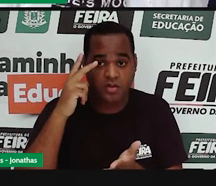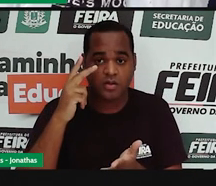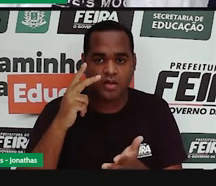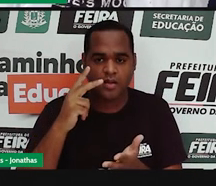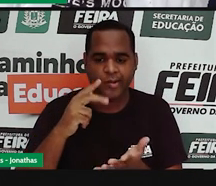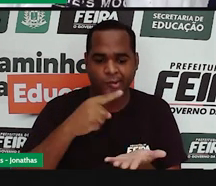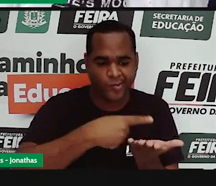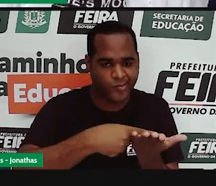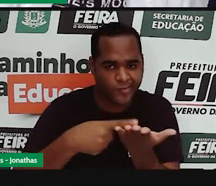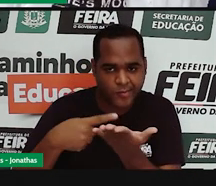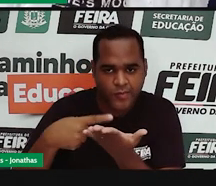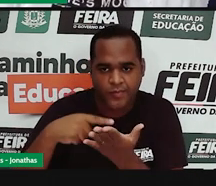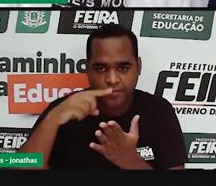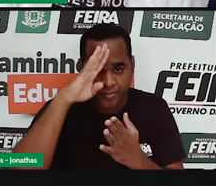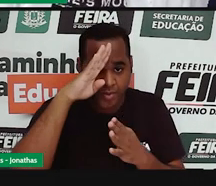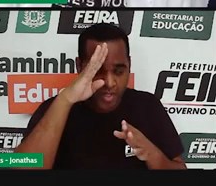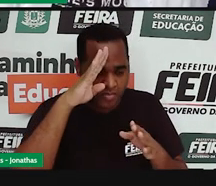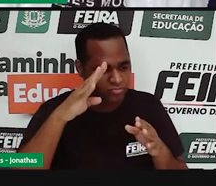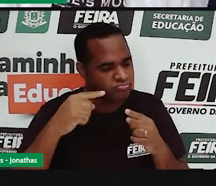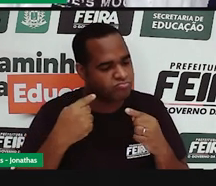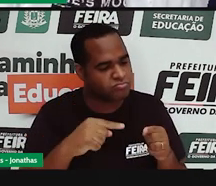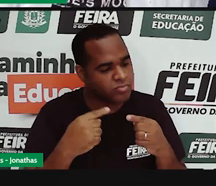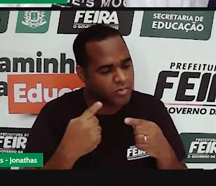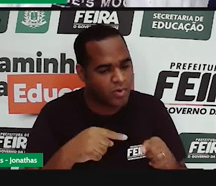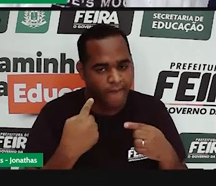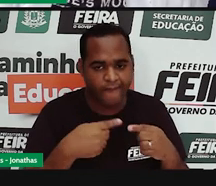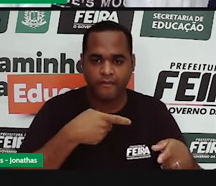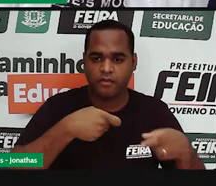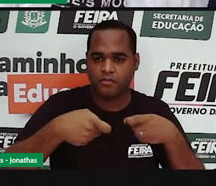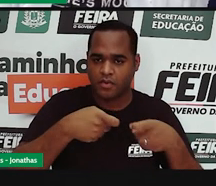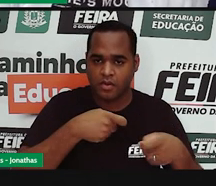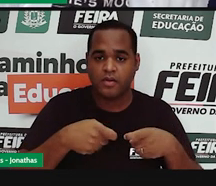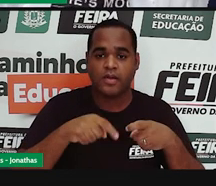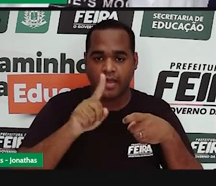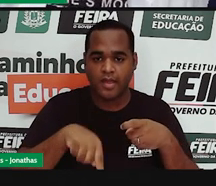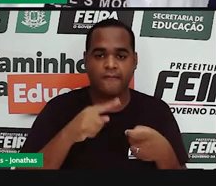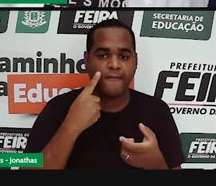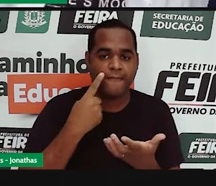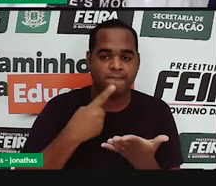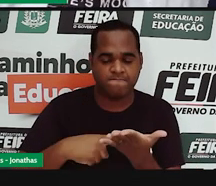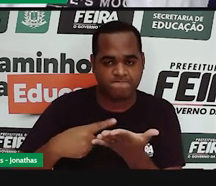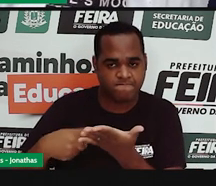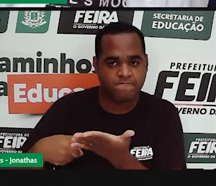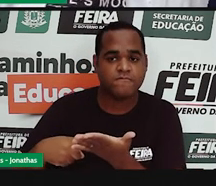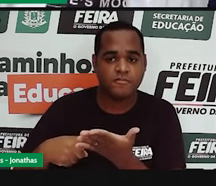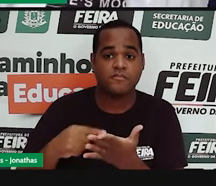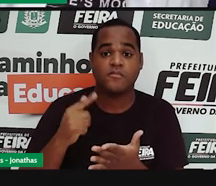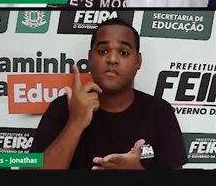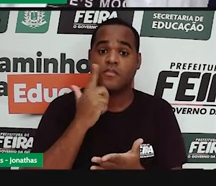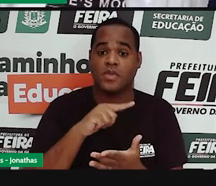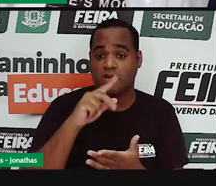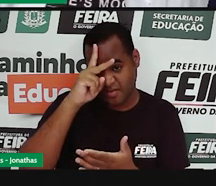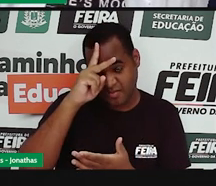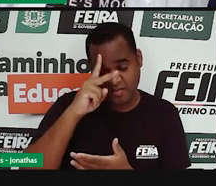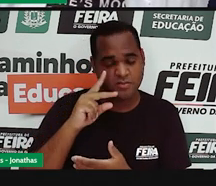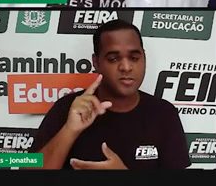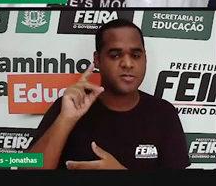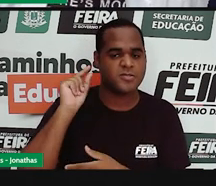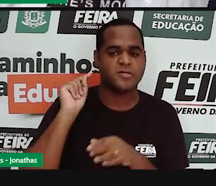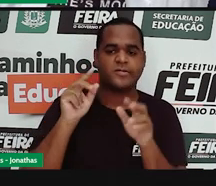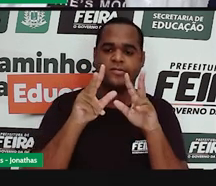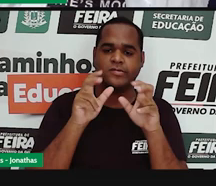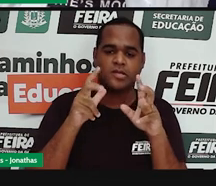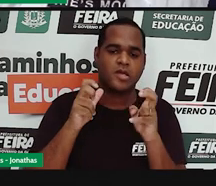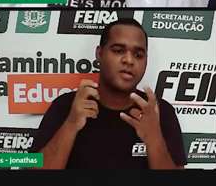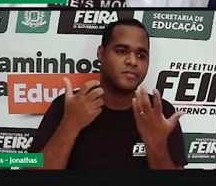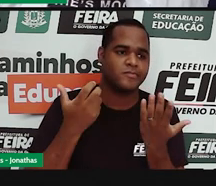sido derrotado, ele acabou marcando a história e acabou sendo tema de